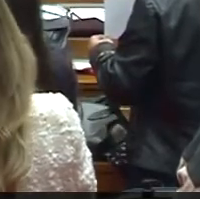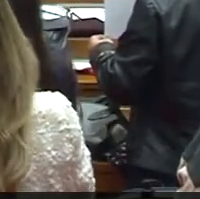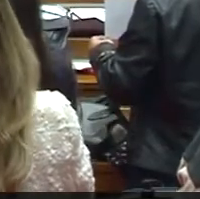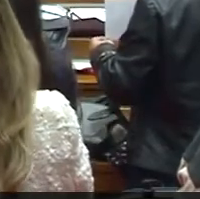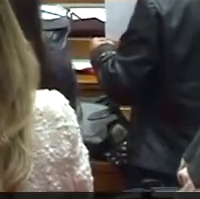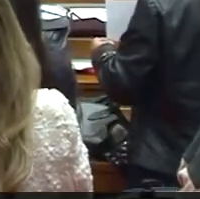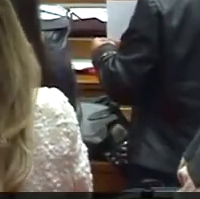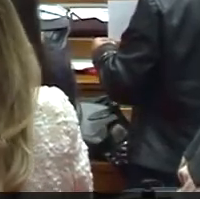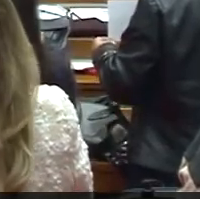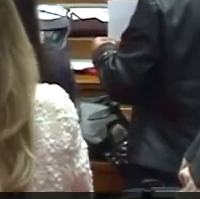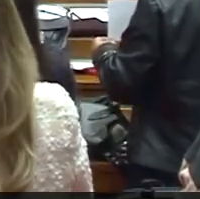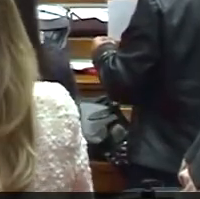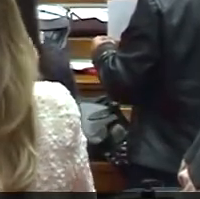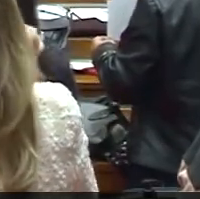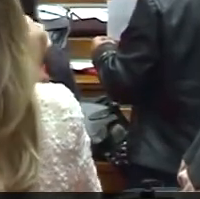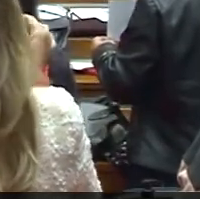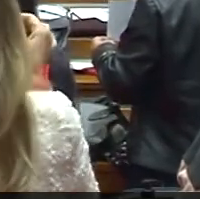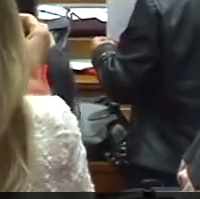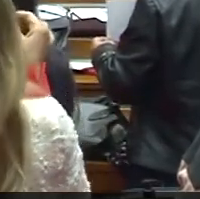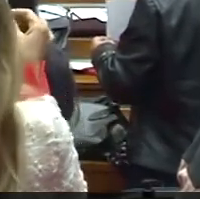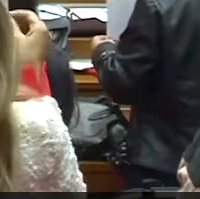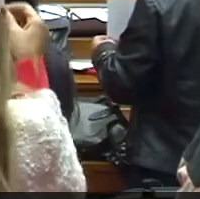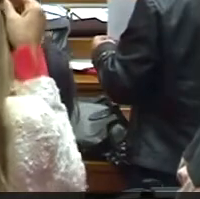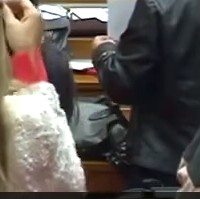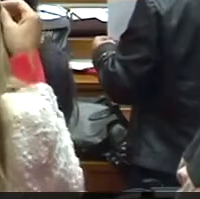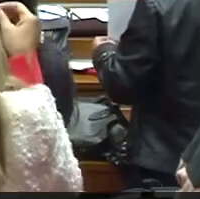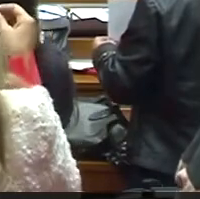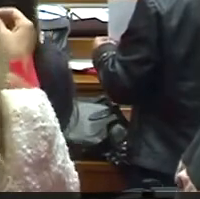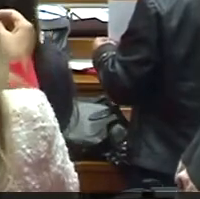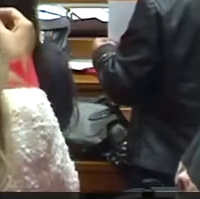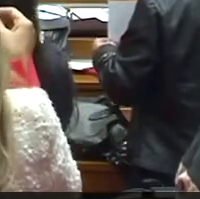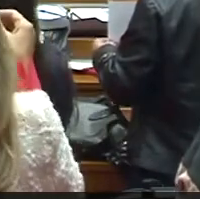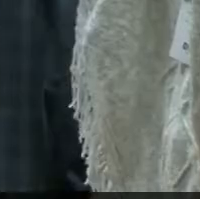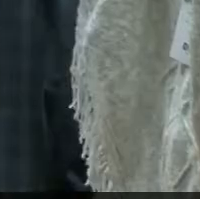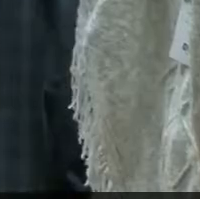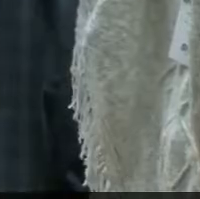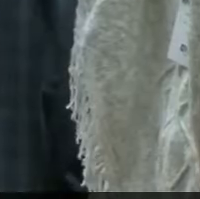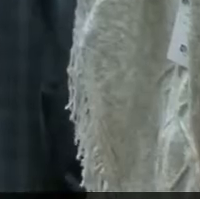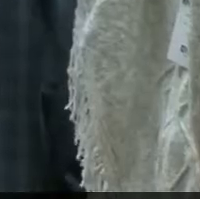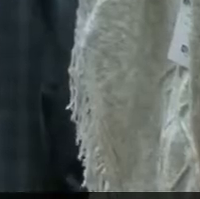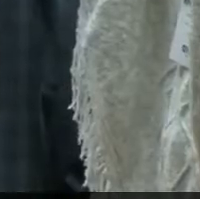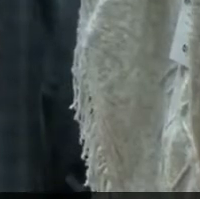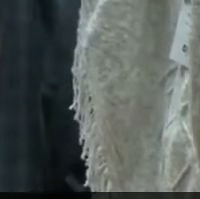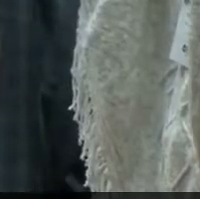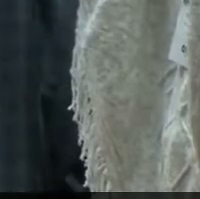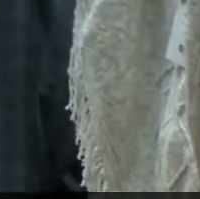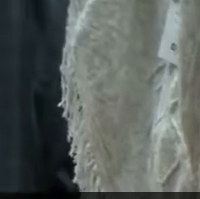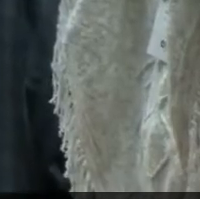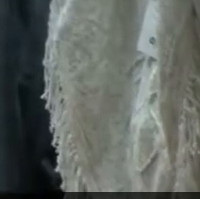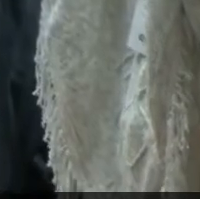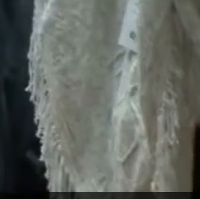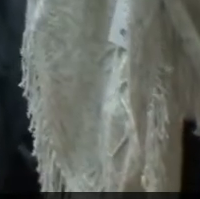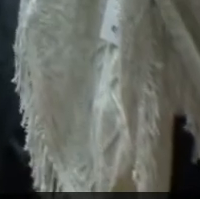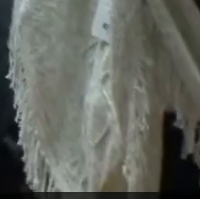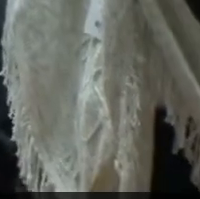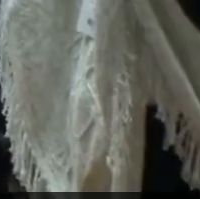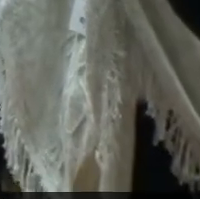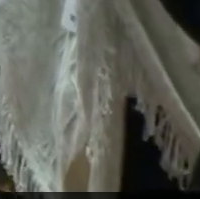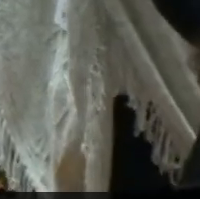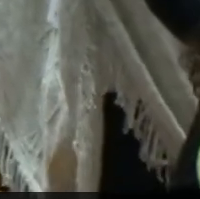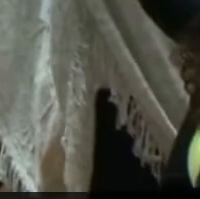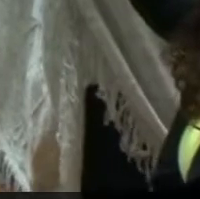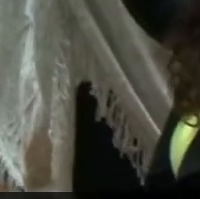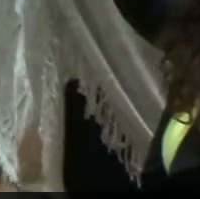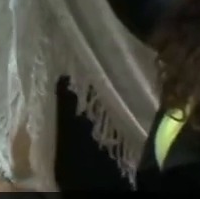são cerca de 70 lideranças com cerca de setenta lideranças femininas